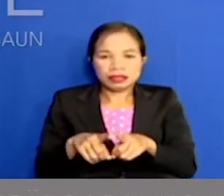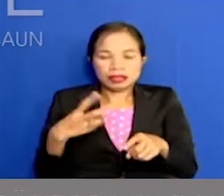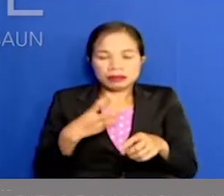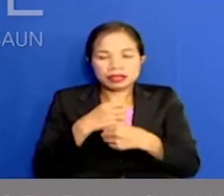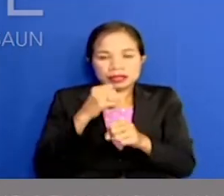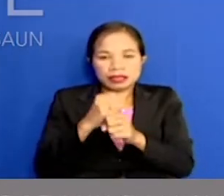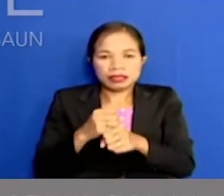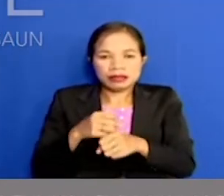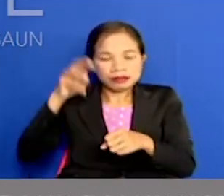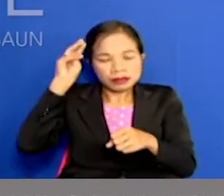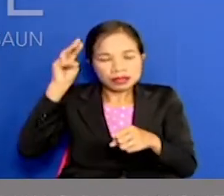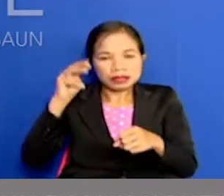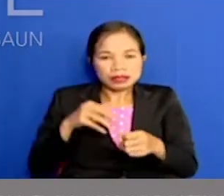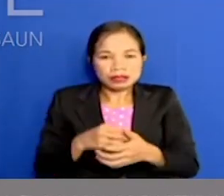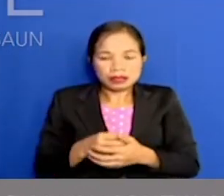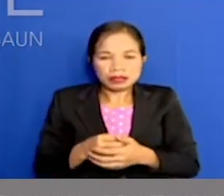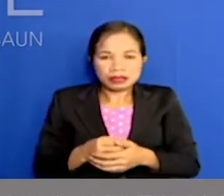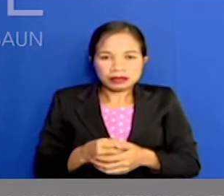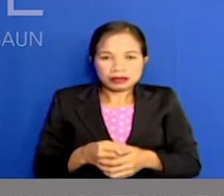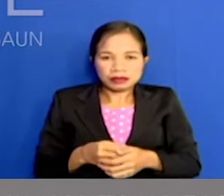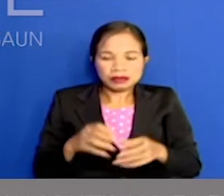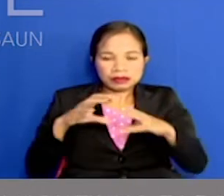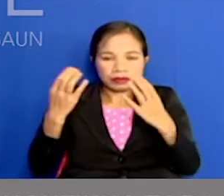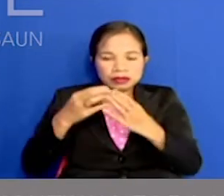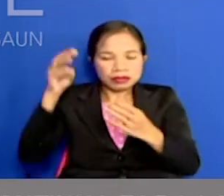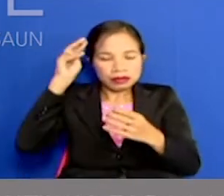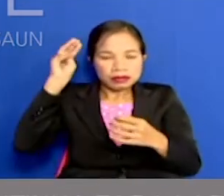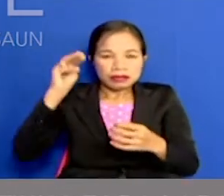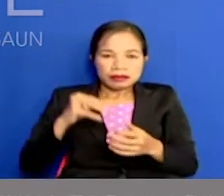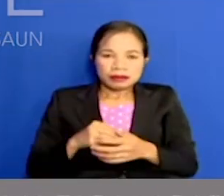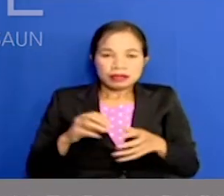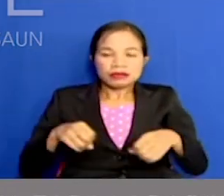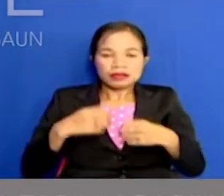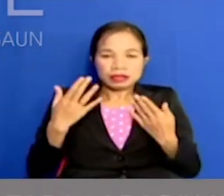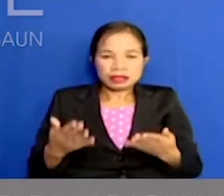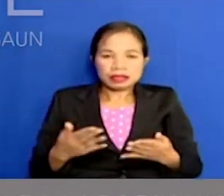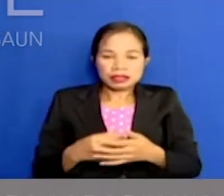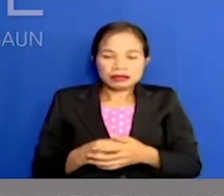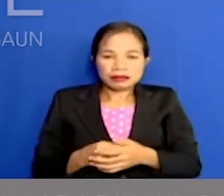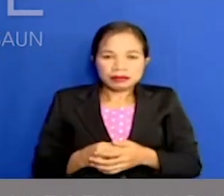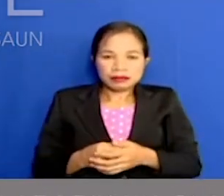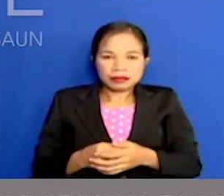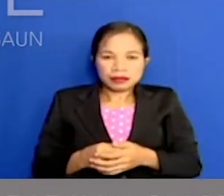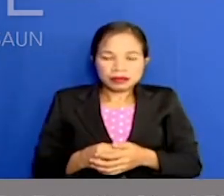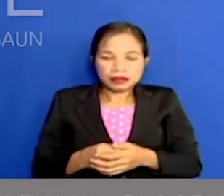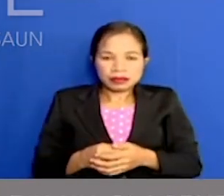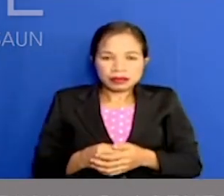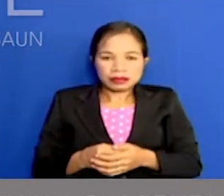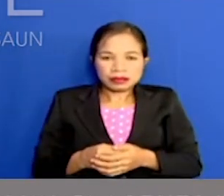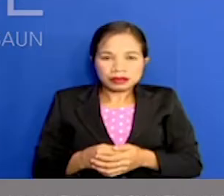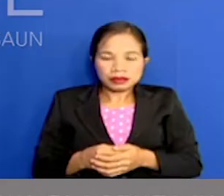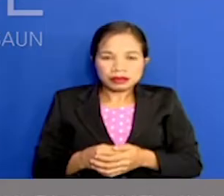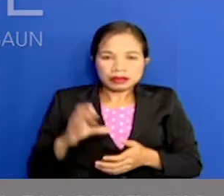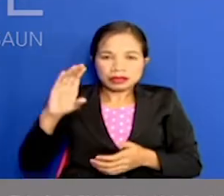a ministro se propõe ela para o Conselho de Ministros para o ensaio, mas se serviço muito com a Comissão de Função